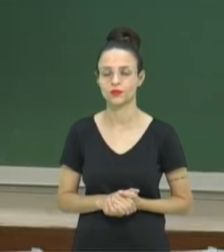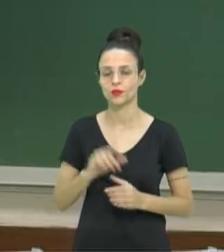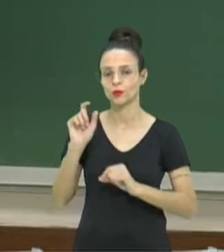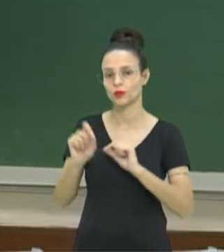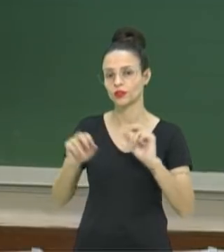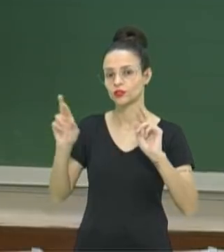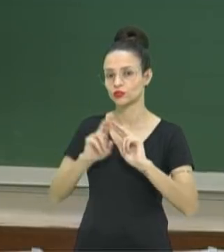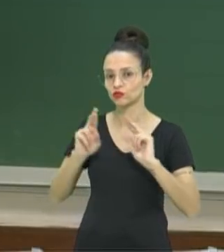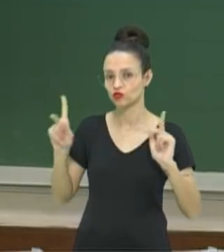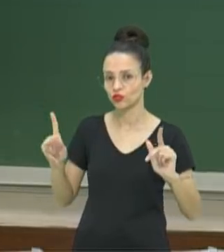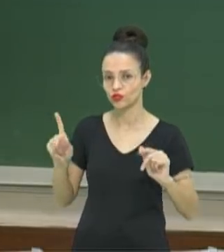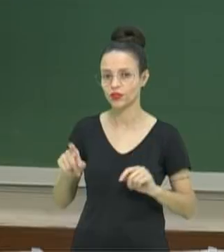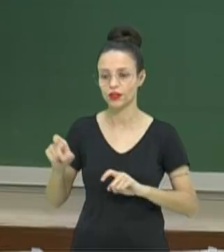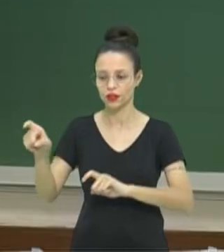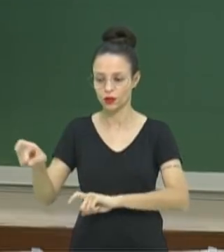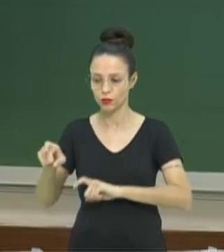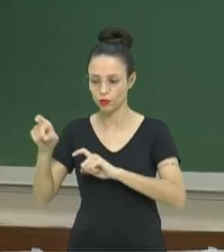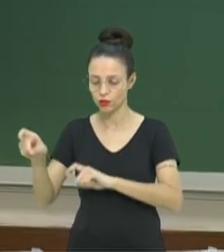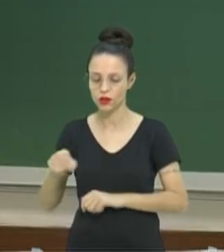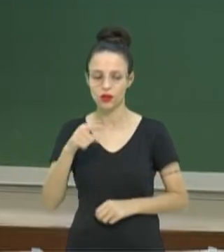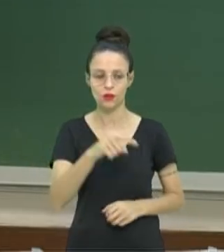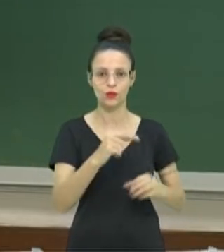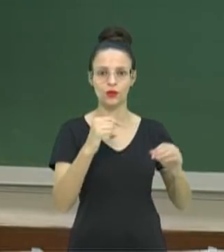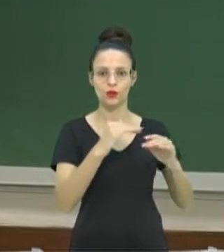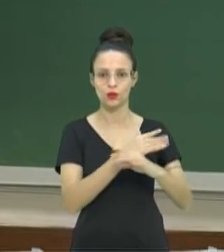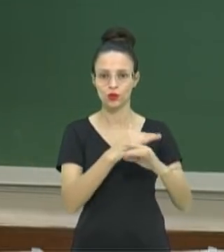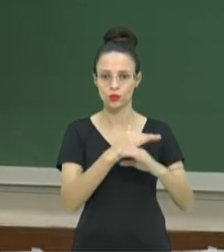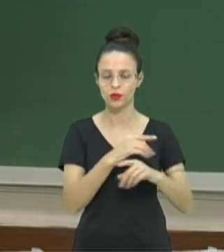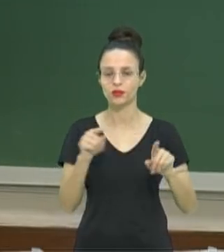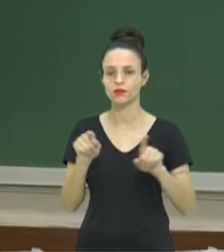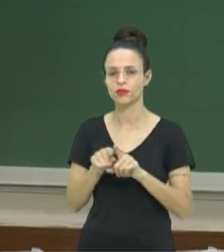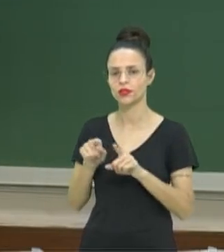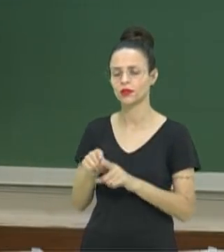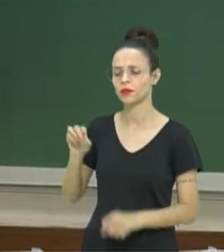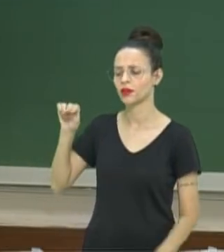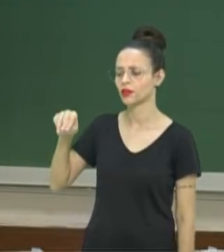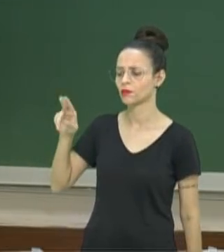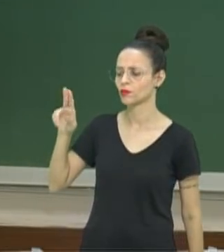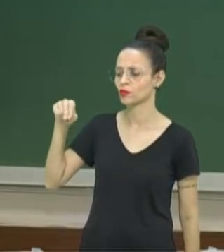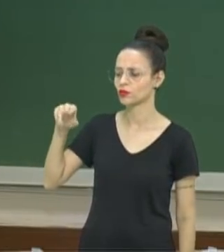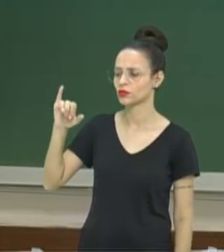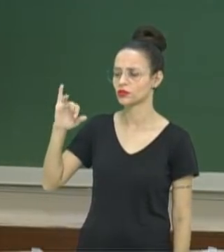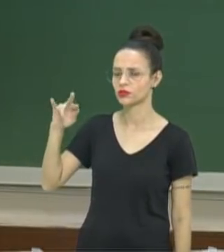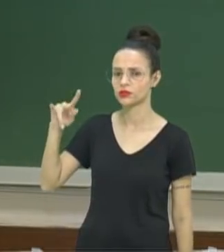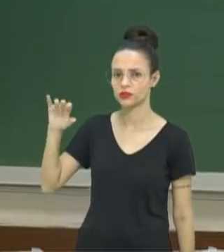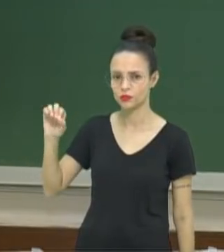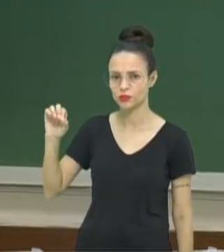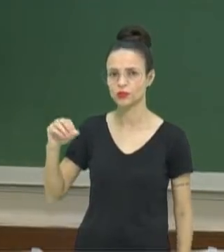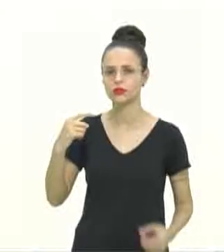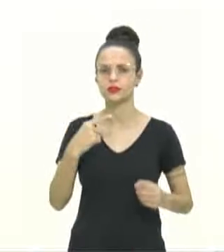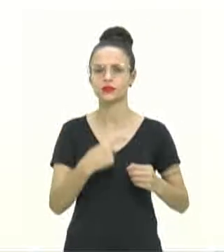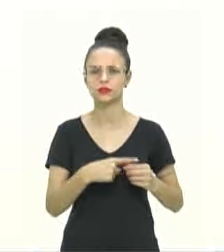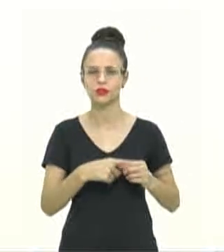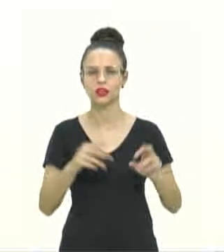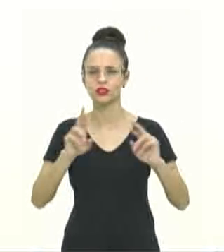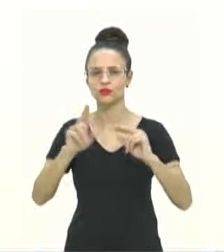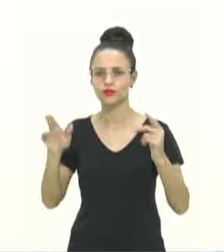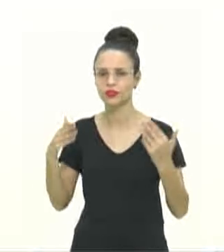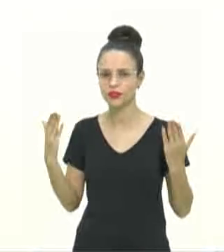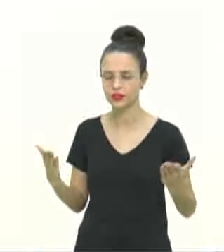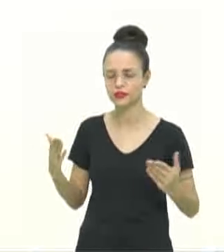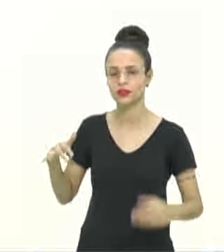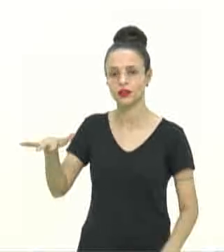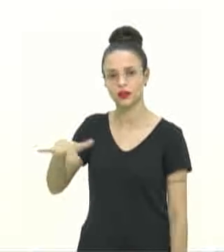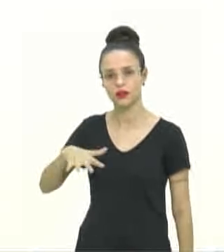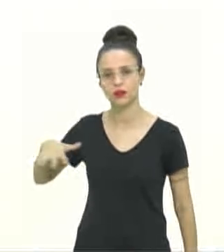é a diferença entre meio rural e meio urbano? E entre município e cidade? Então o que nós temos lá? Meio urbano é a